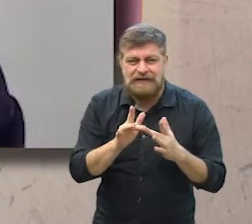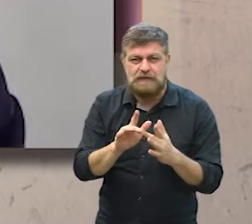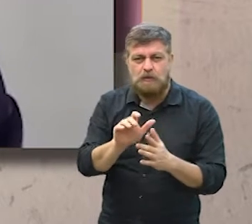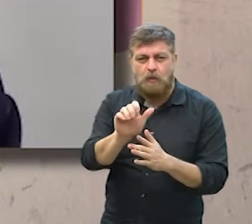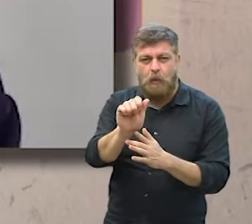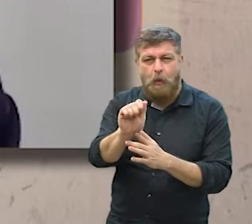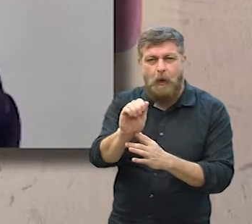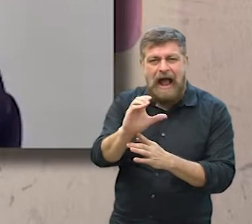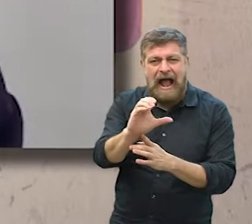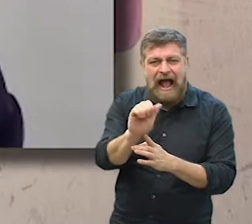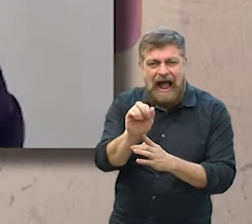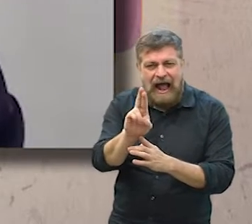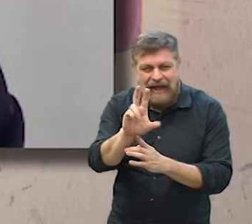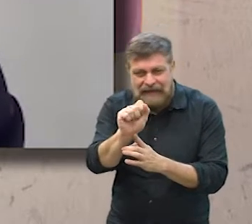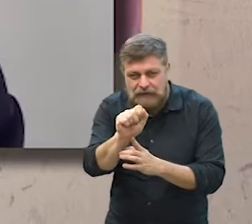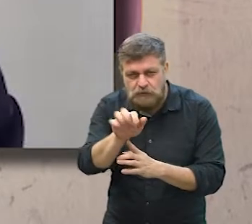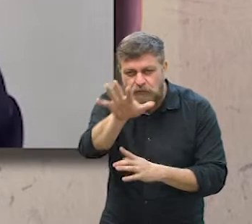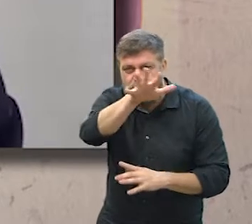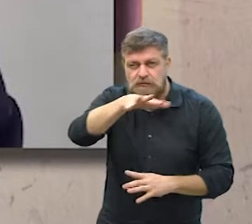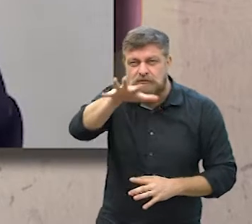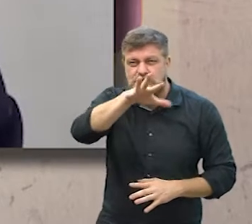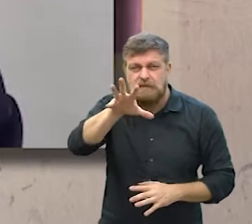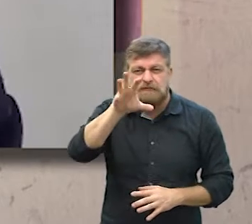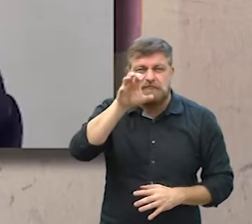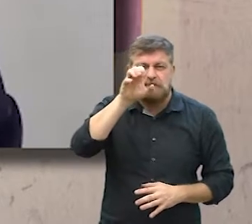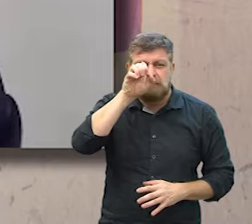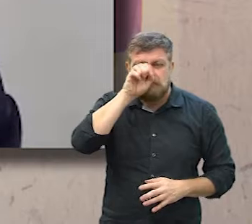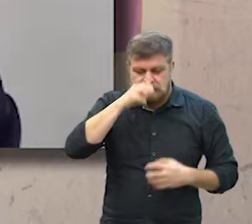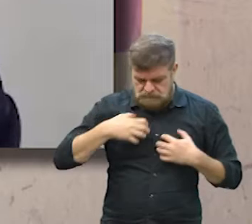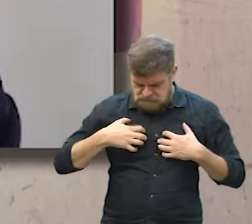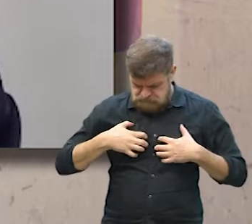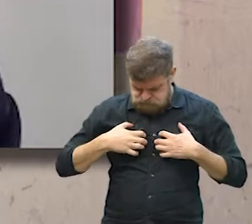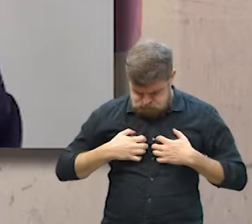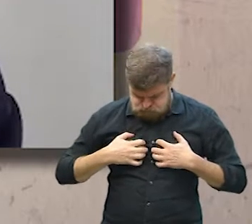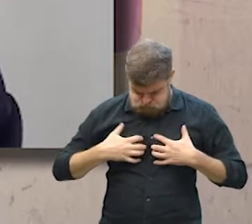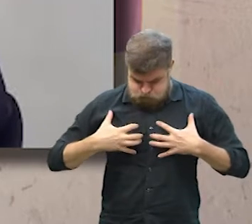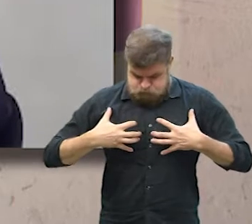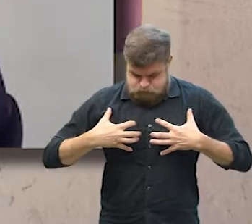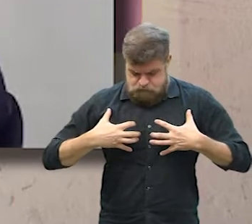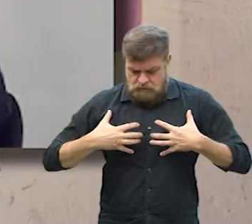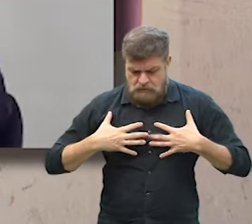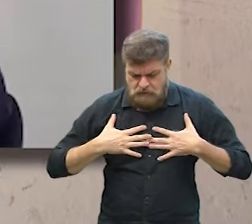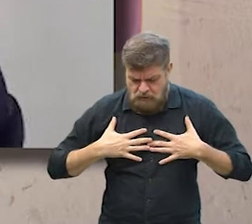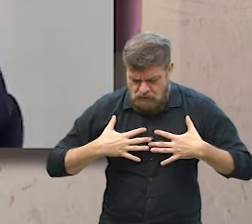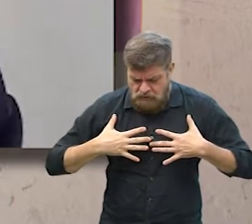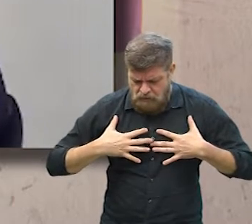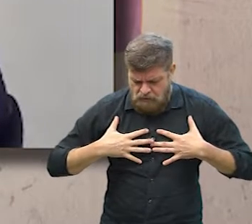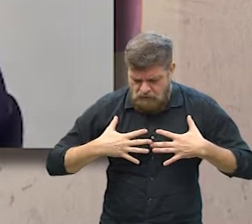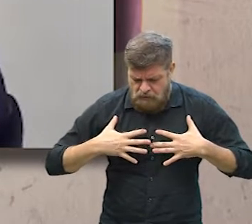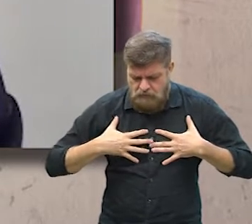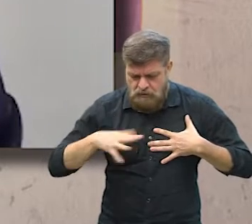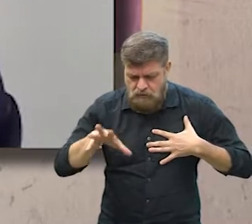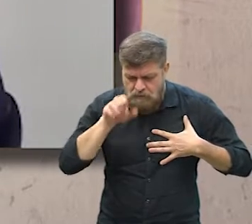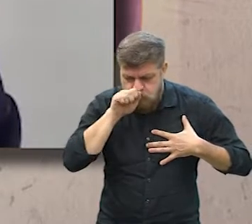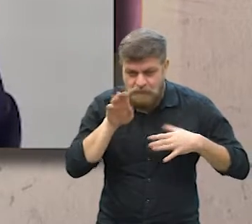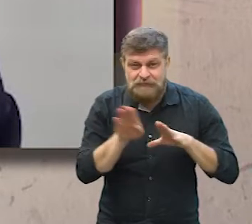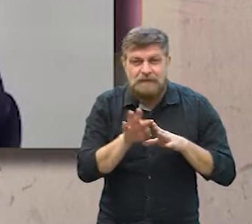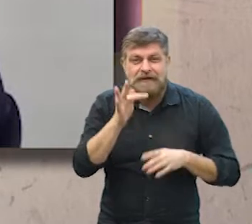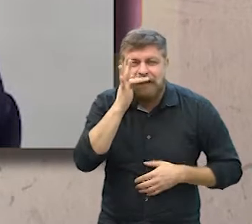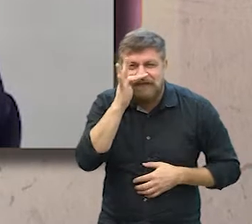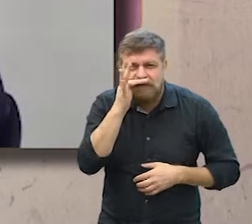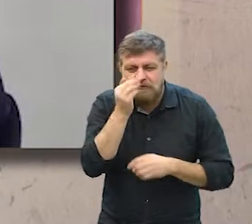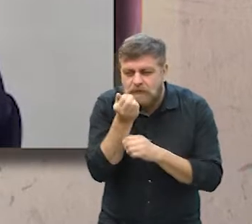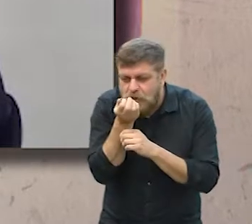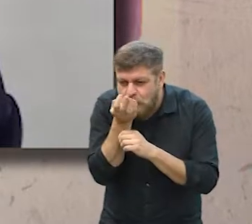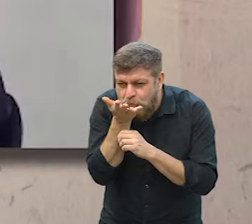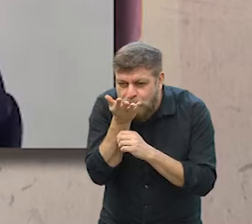ácaro, ela faz uma alergia ao ácaro, é o principal fator do meio ambiente que causa essa inflamação, mas também, dependendo da região, o pólen é outro fator